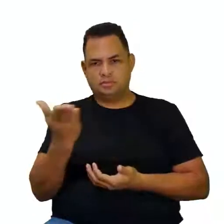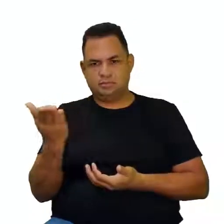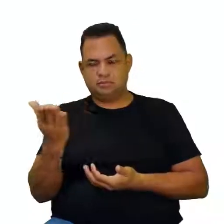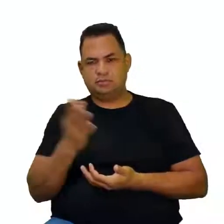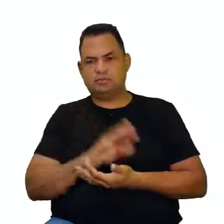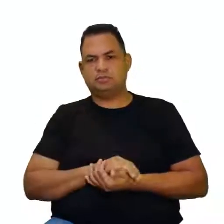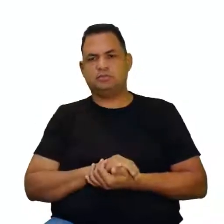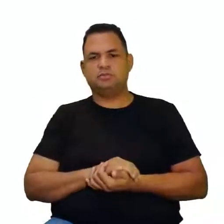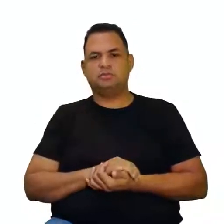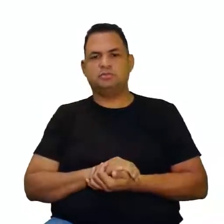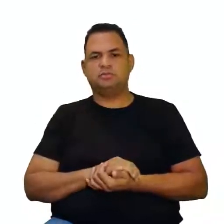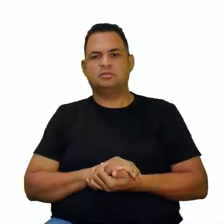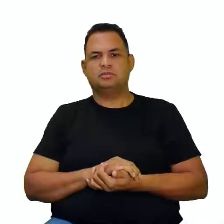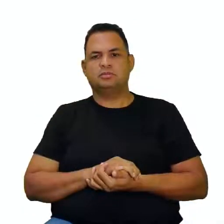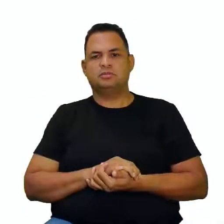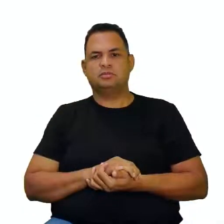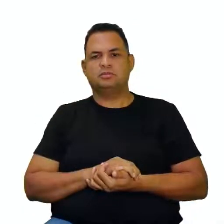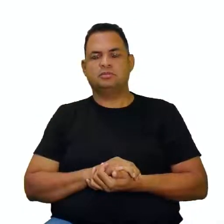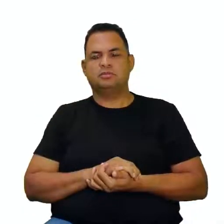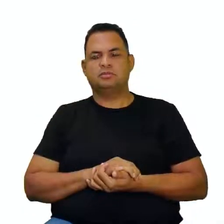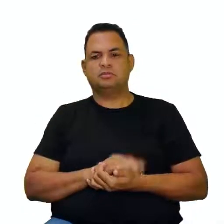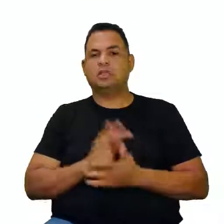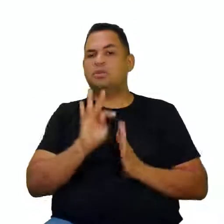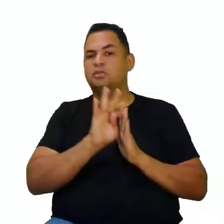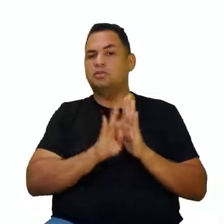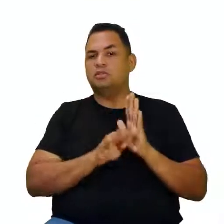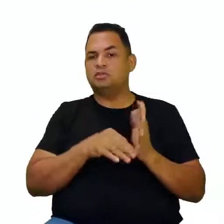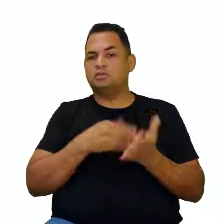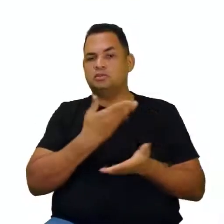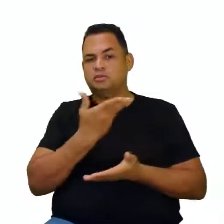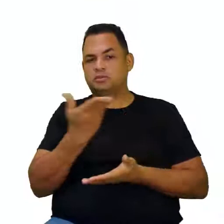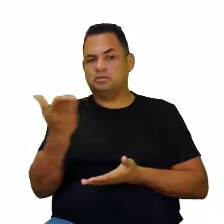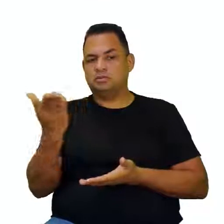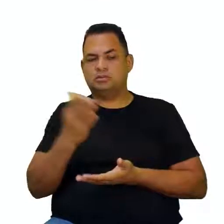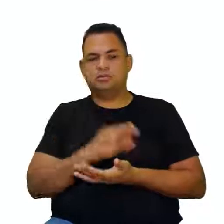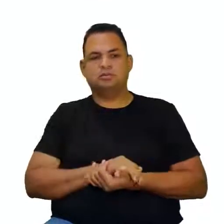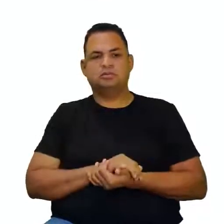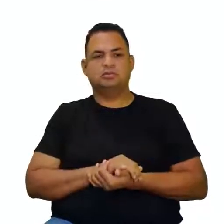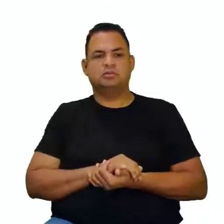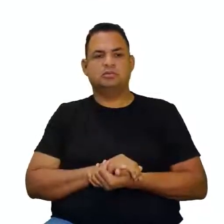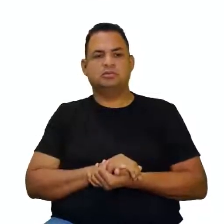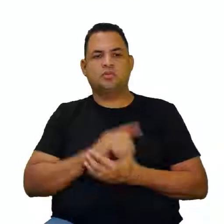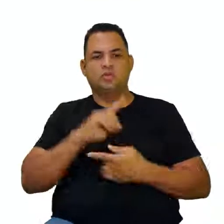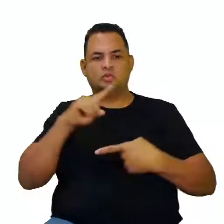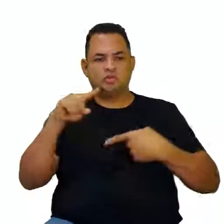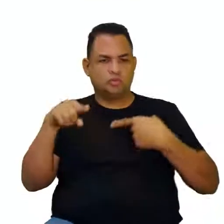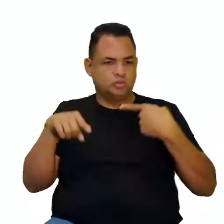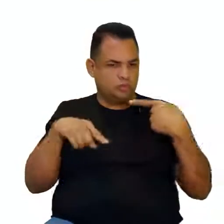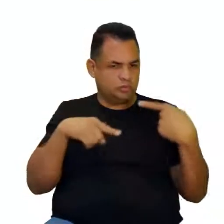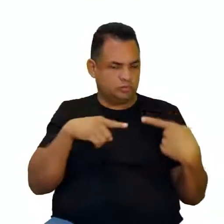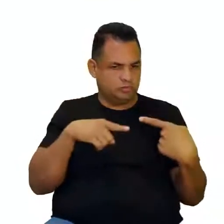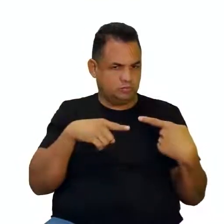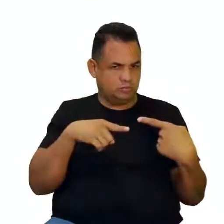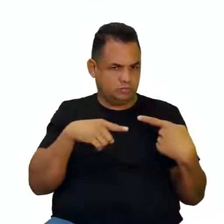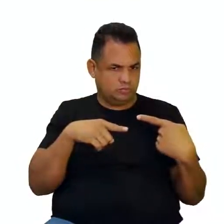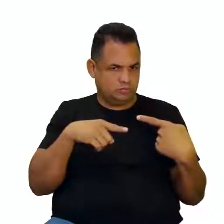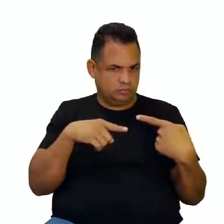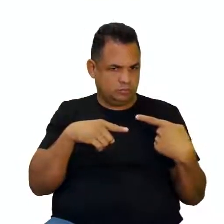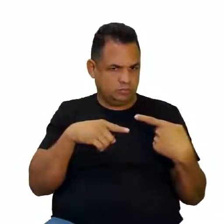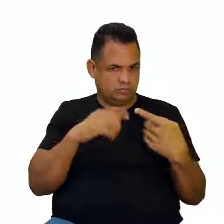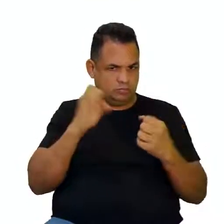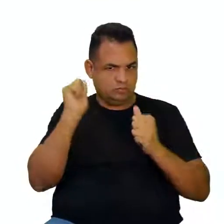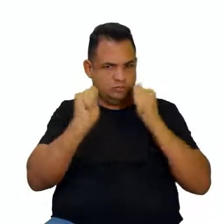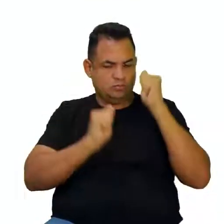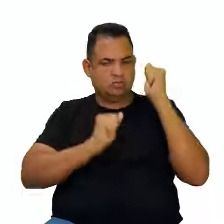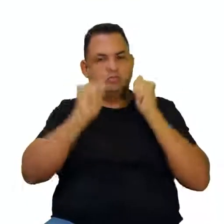né? Onde ele está disponível, está aqui. E aí vem o interesse das